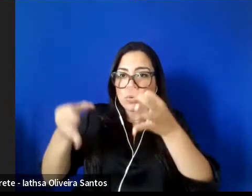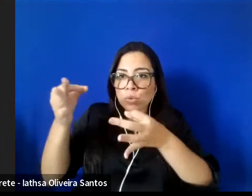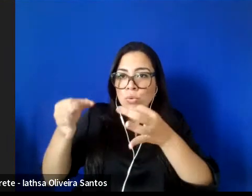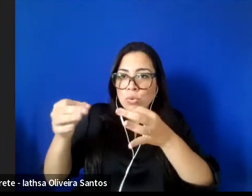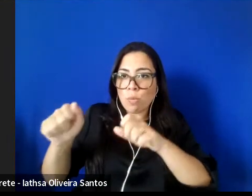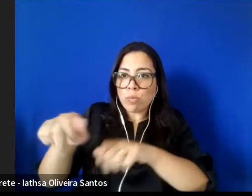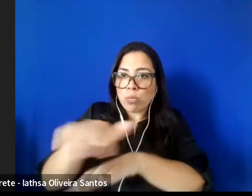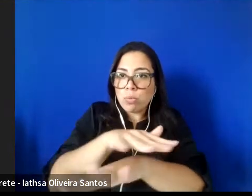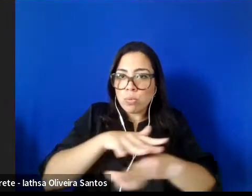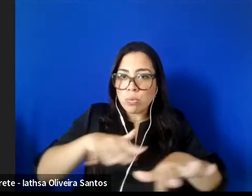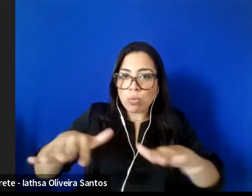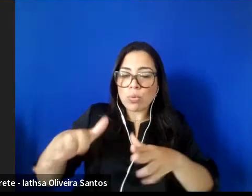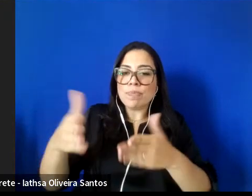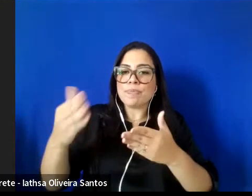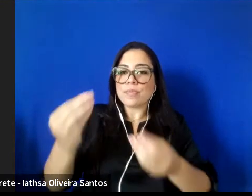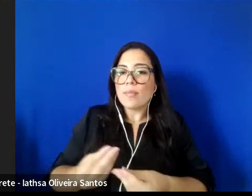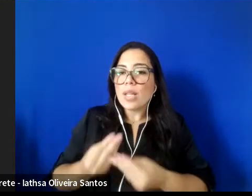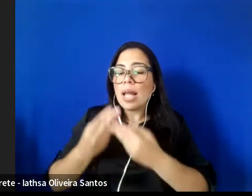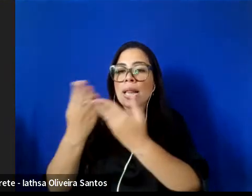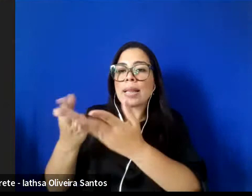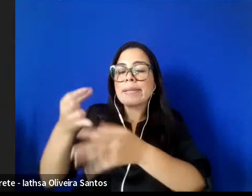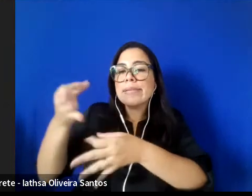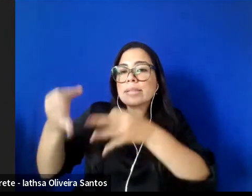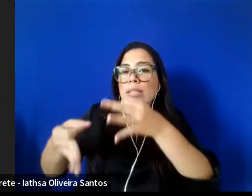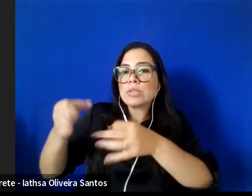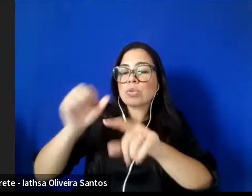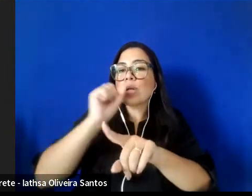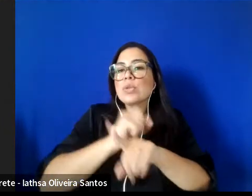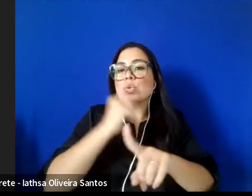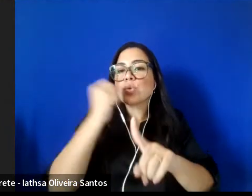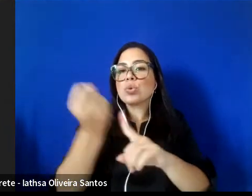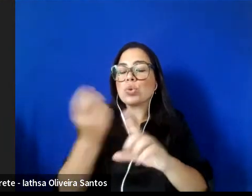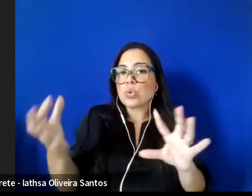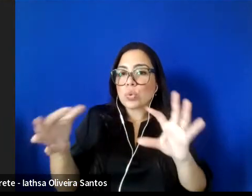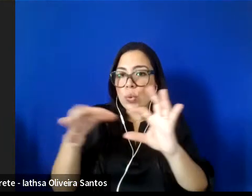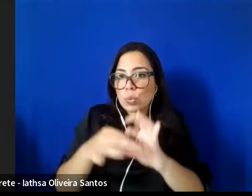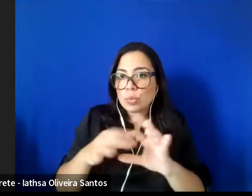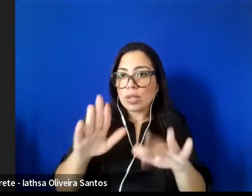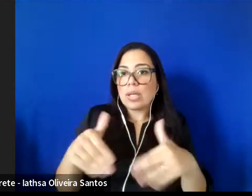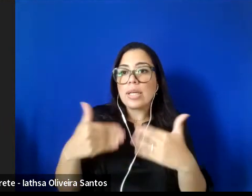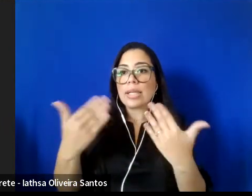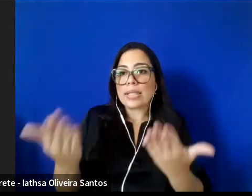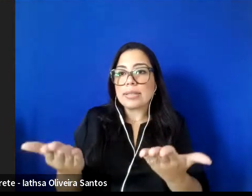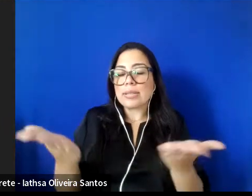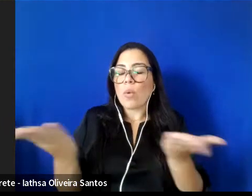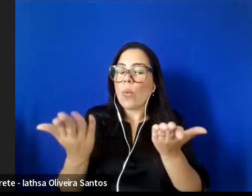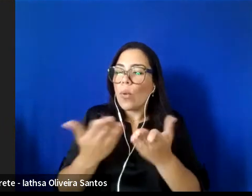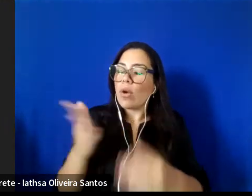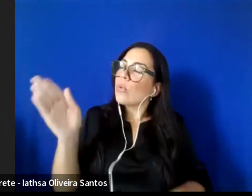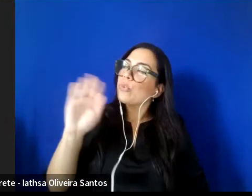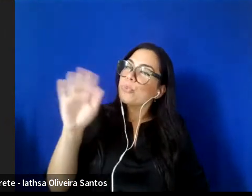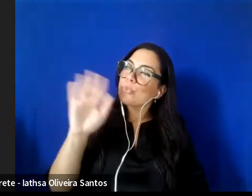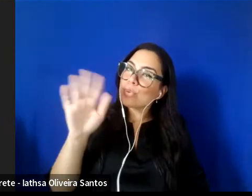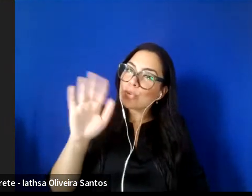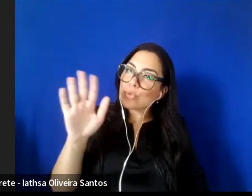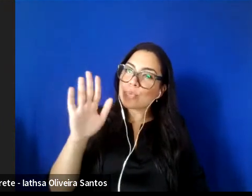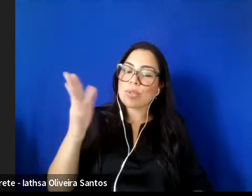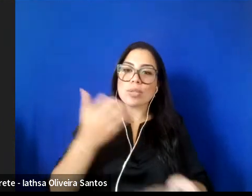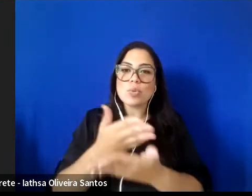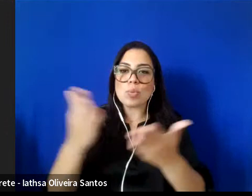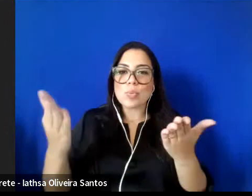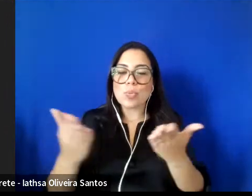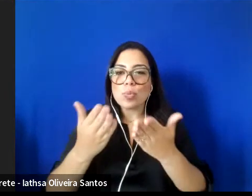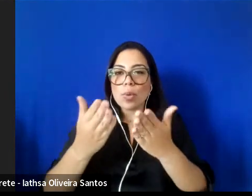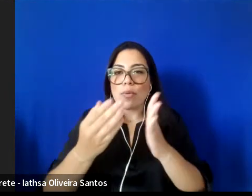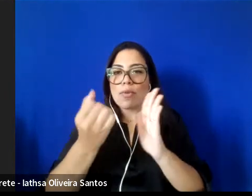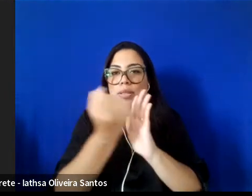de entrega da justiça à sociedade civil brasileira. Então, com isso, eu me despeço. Todos os dados das